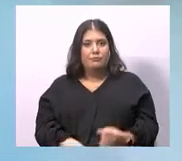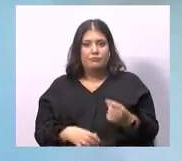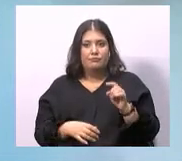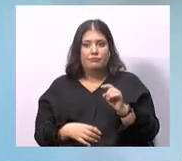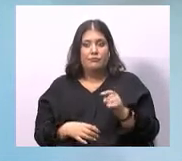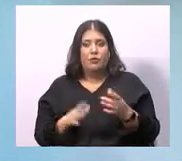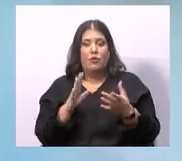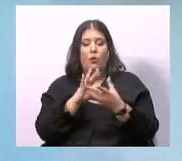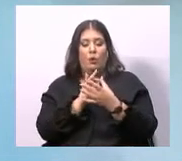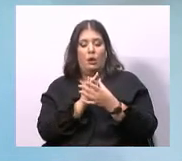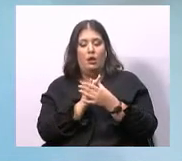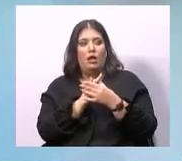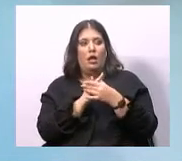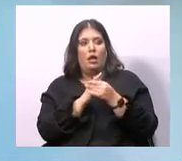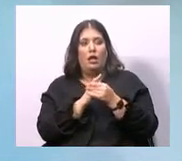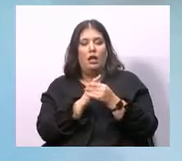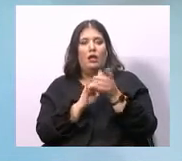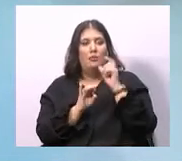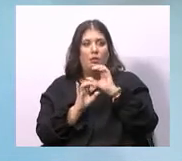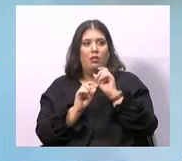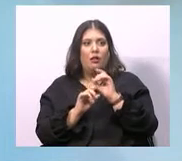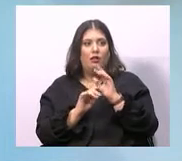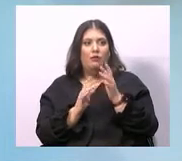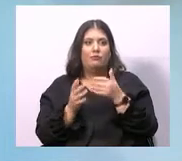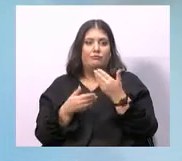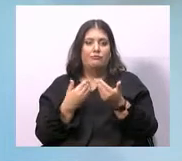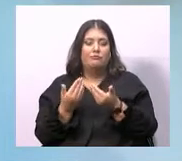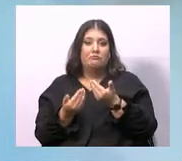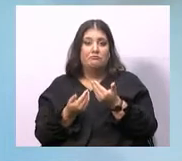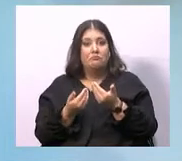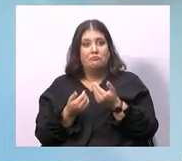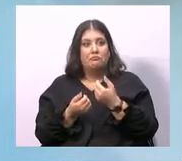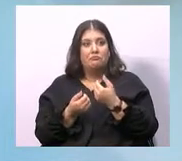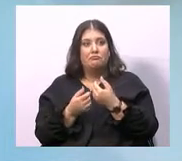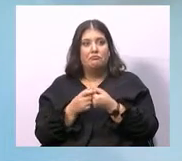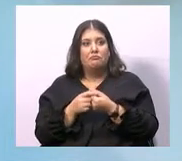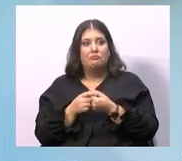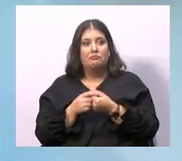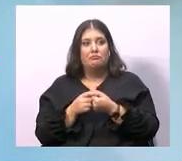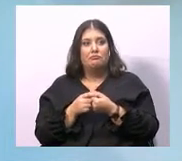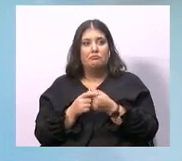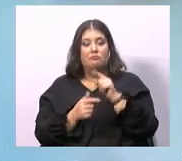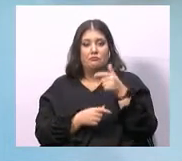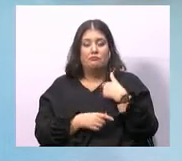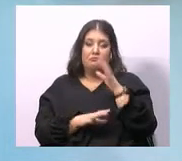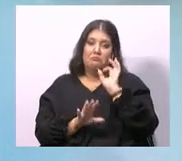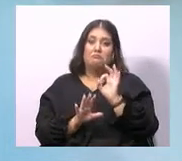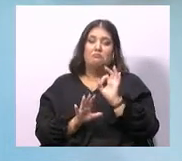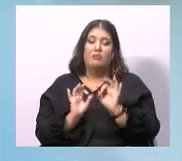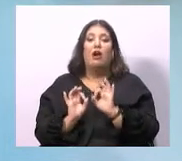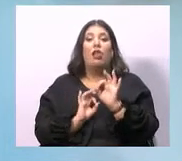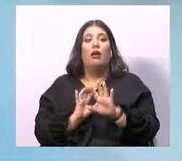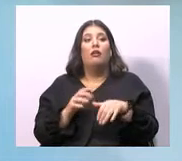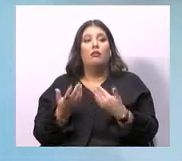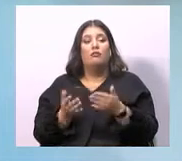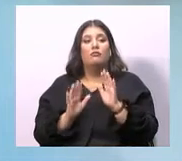unir as articulações, pode fazer ali, pronto, ok, uma anquilose dos ossos. Aí eu sugeria, se